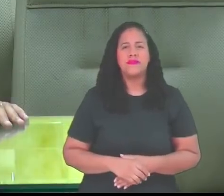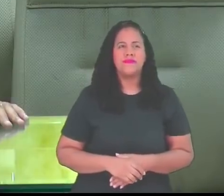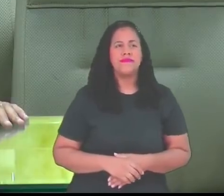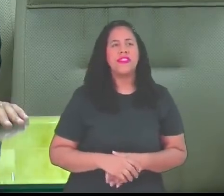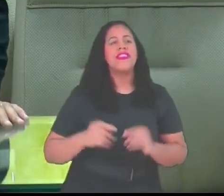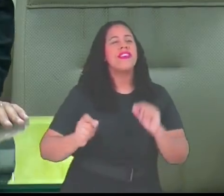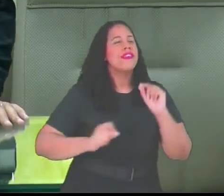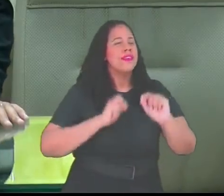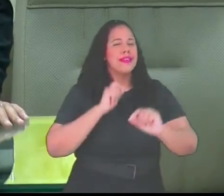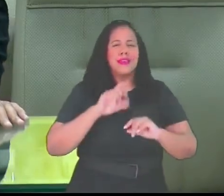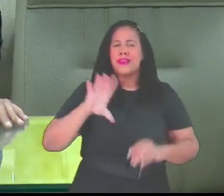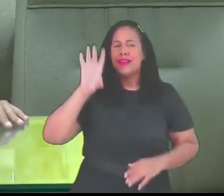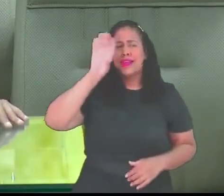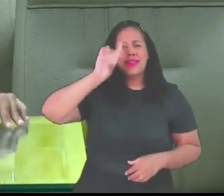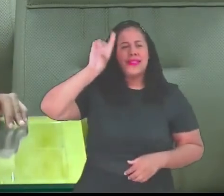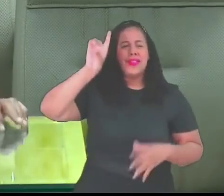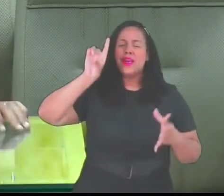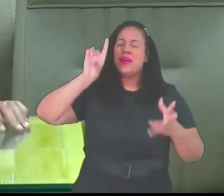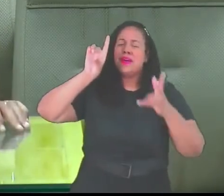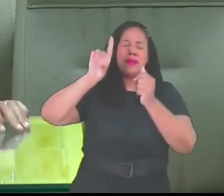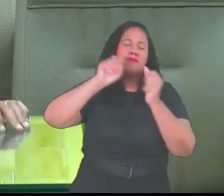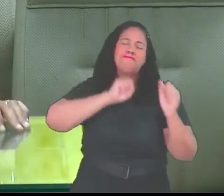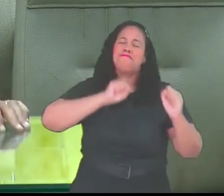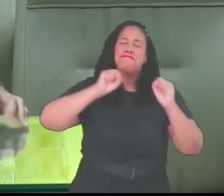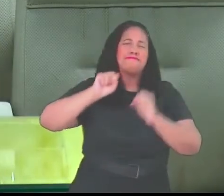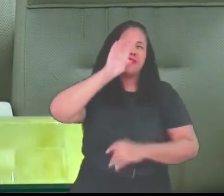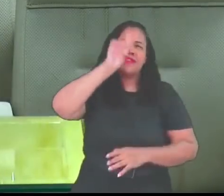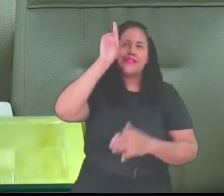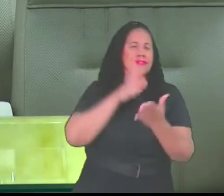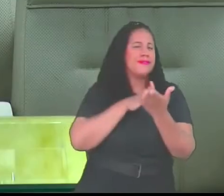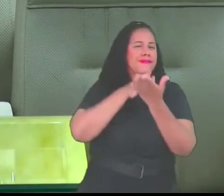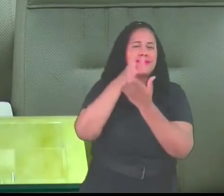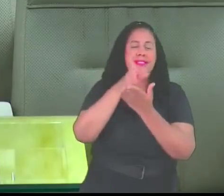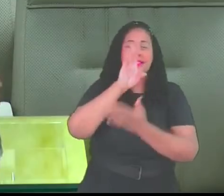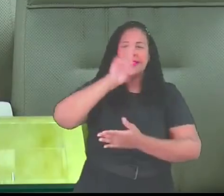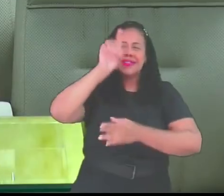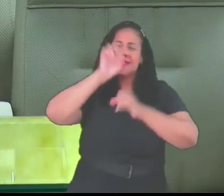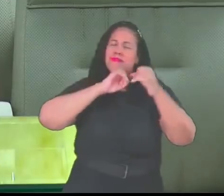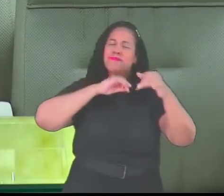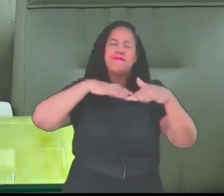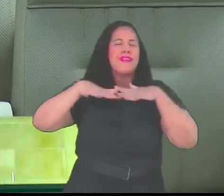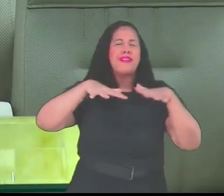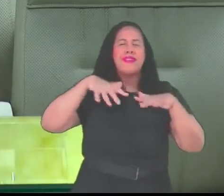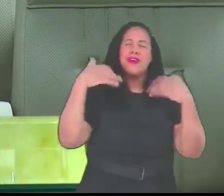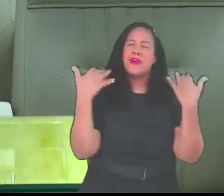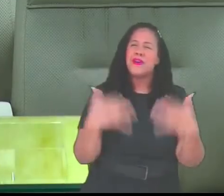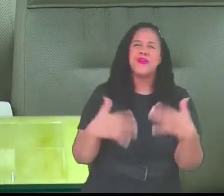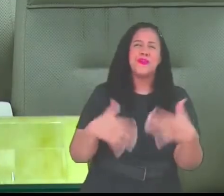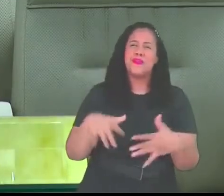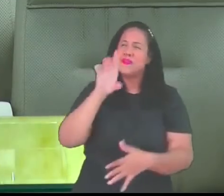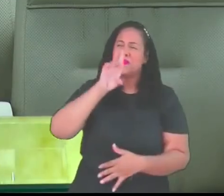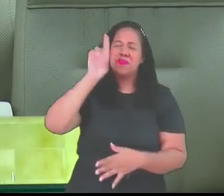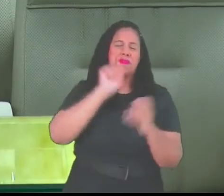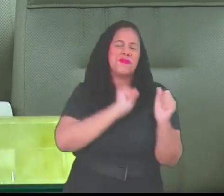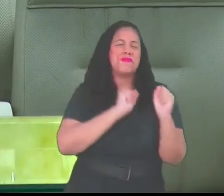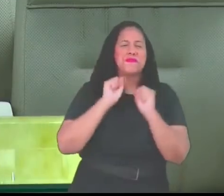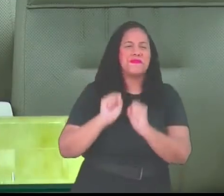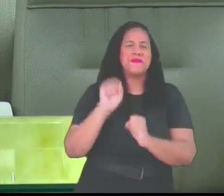Que Deus grande, que Deus poderoso, que Deus fiel, que Deus tremendo, que Deus poderoso,